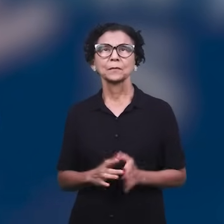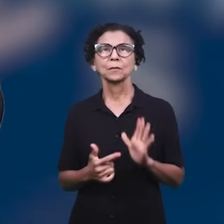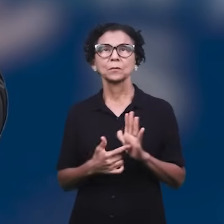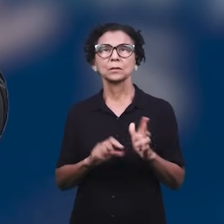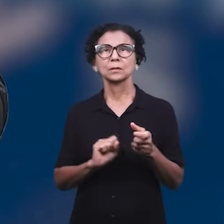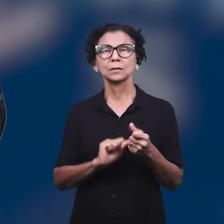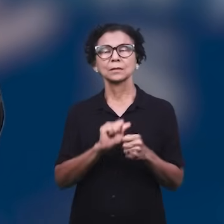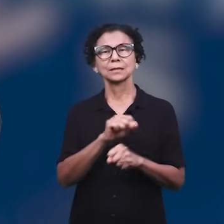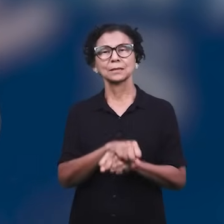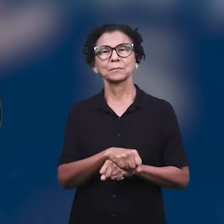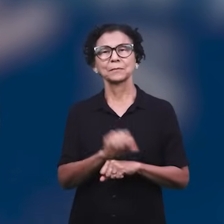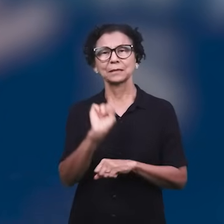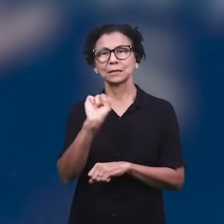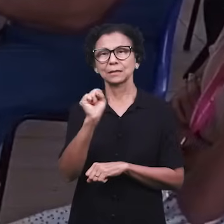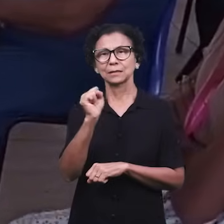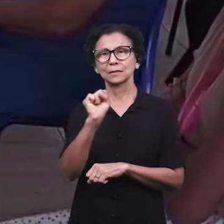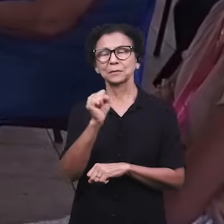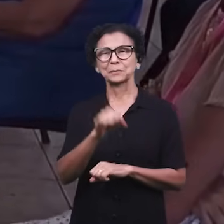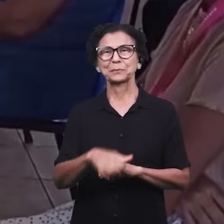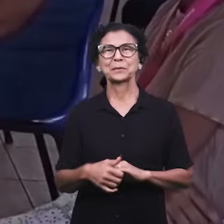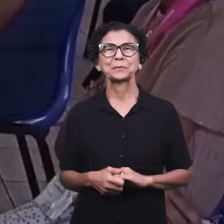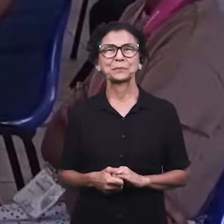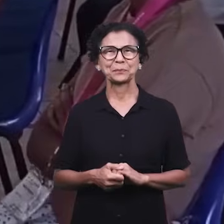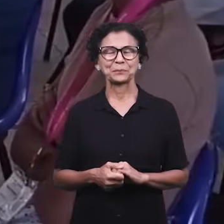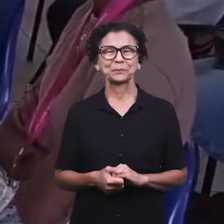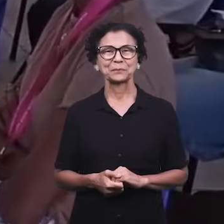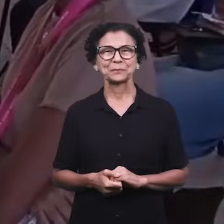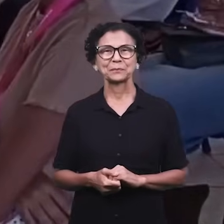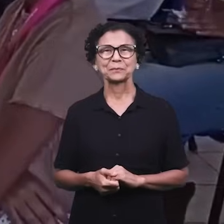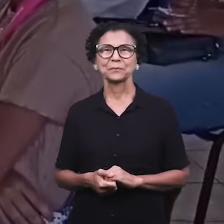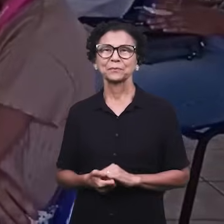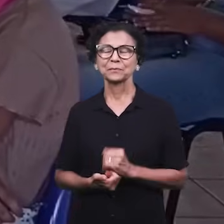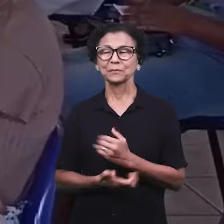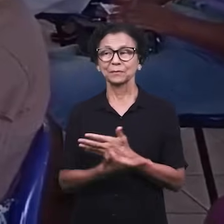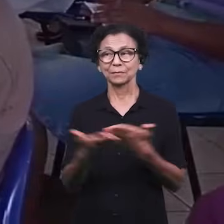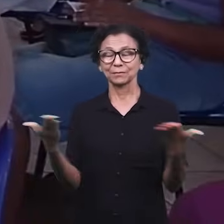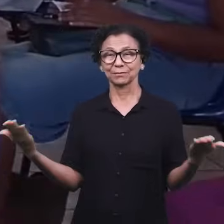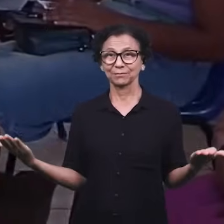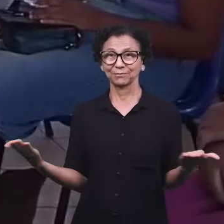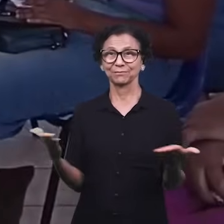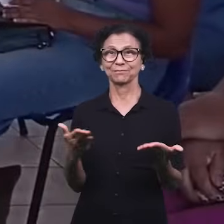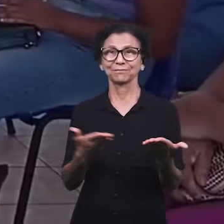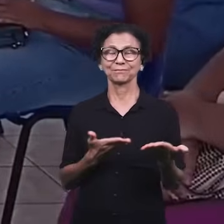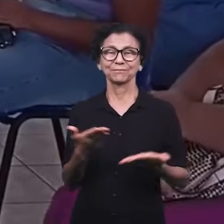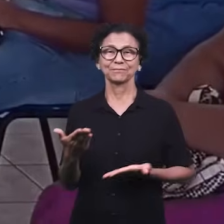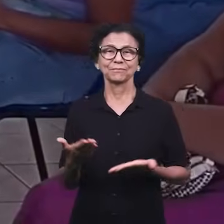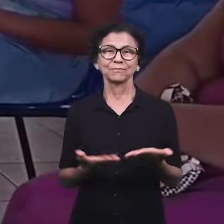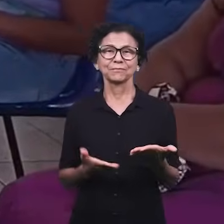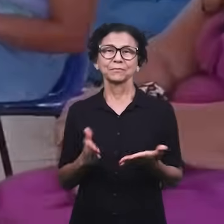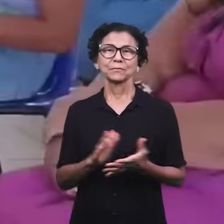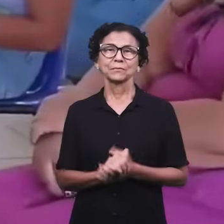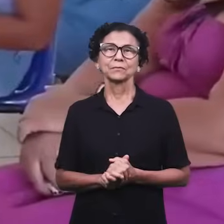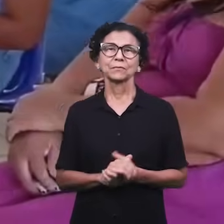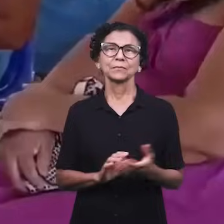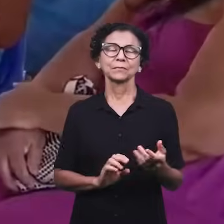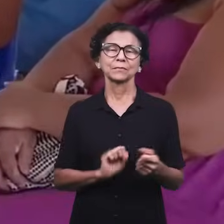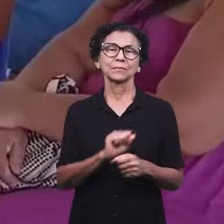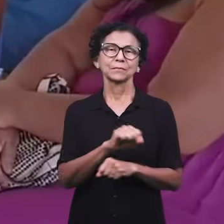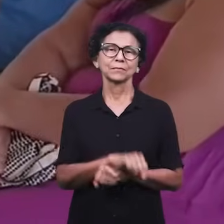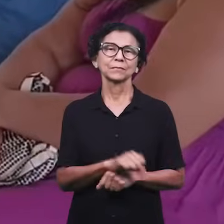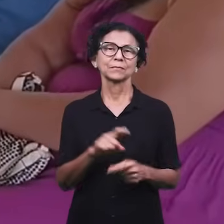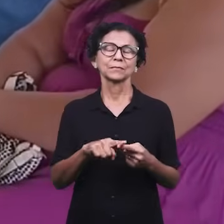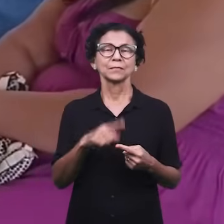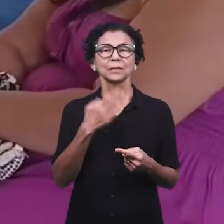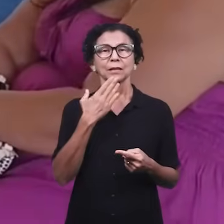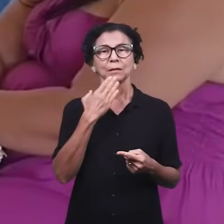seminário lá em Sergipe. E em Sergipe, nossos amados irmãos participaram do seminário para pais, professores e senhoras